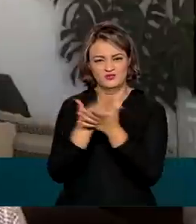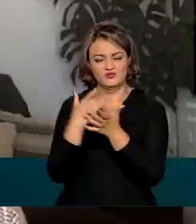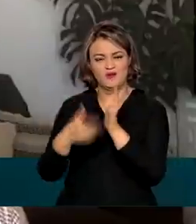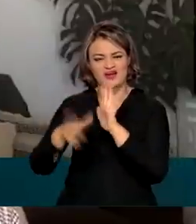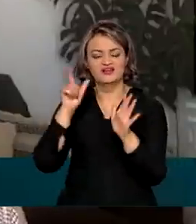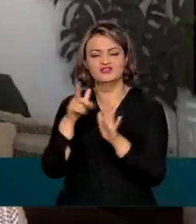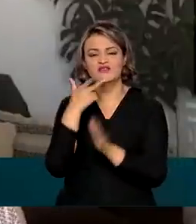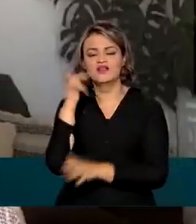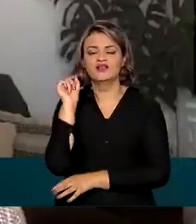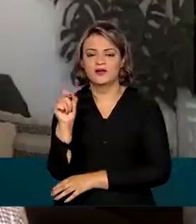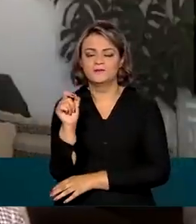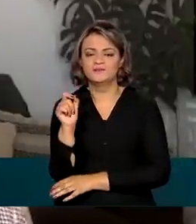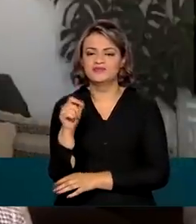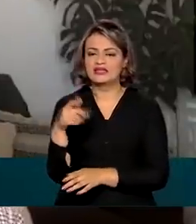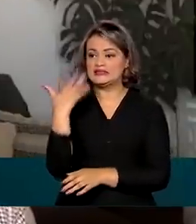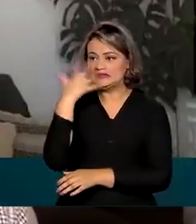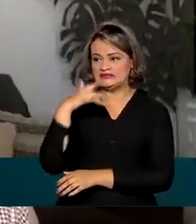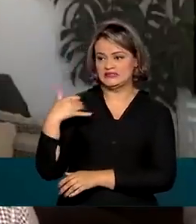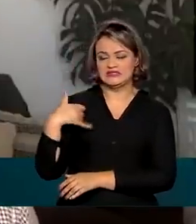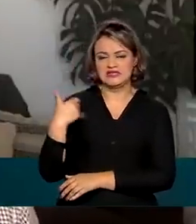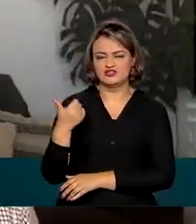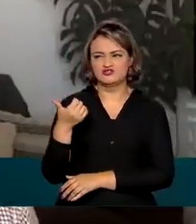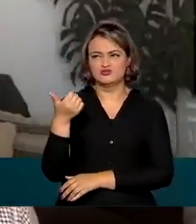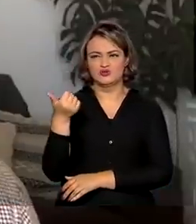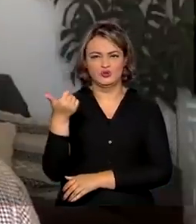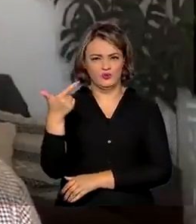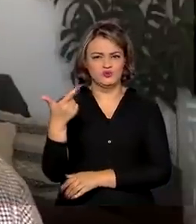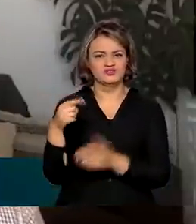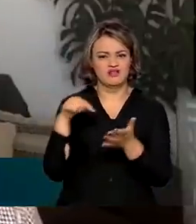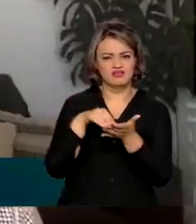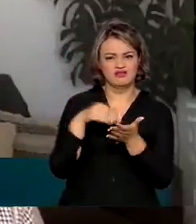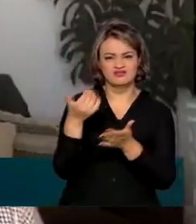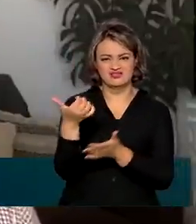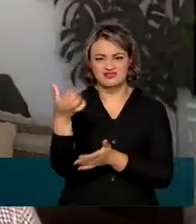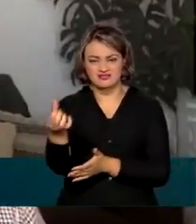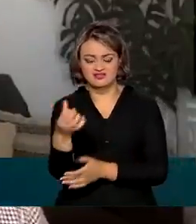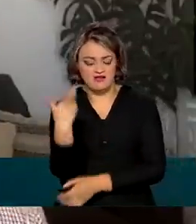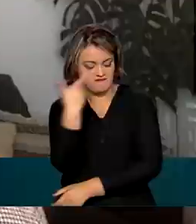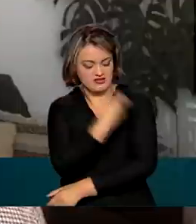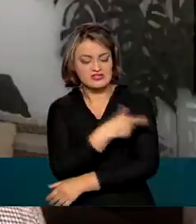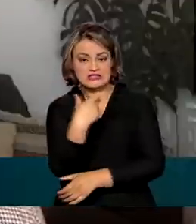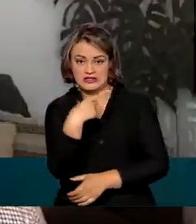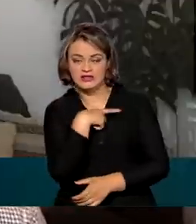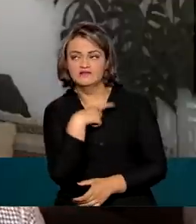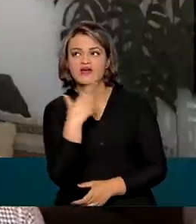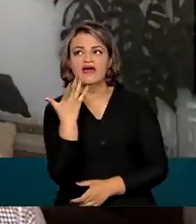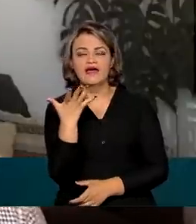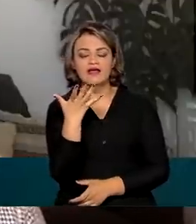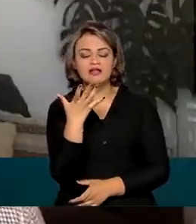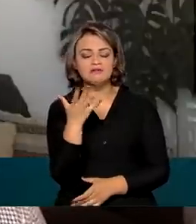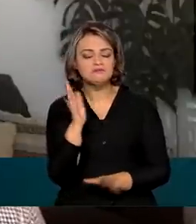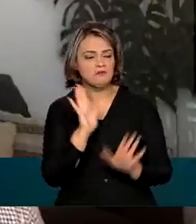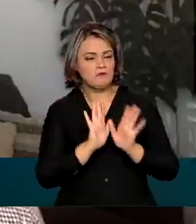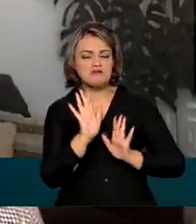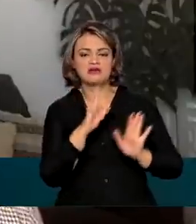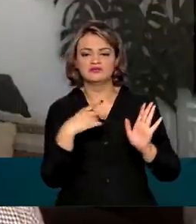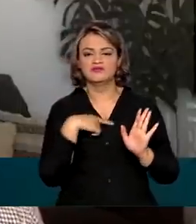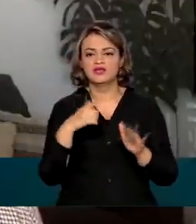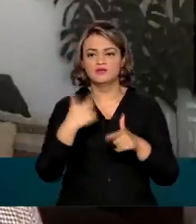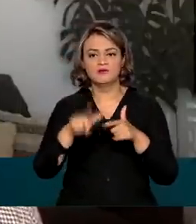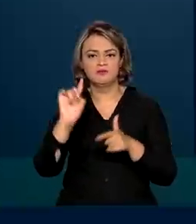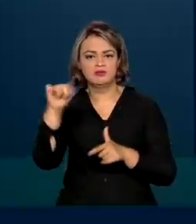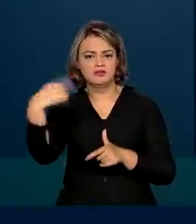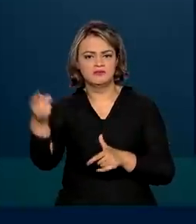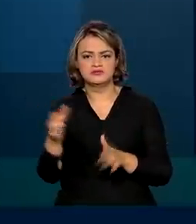mostrando o que nessas crianças de 12 a 16 anos o perfil de eficácia se mantém e não há qualquer problema